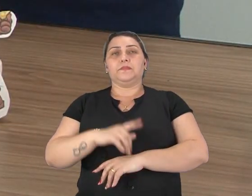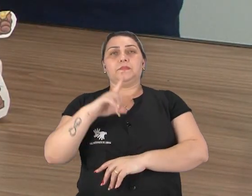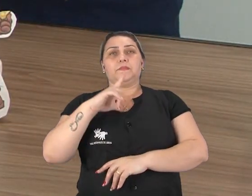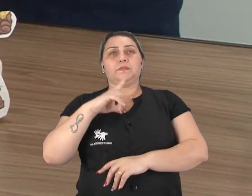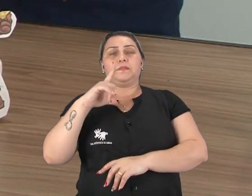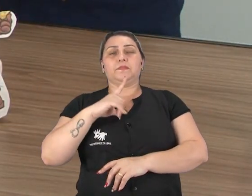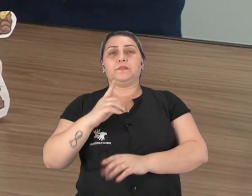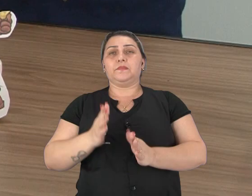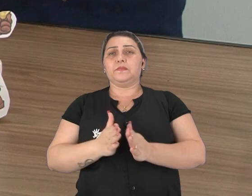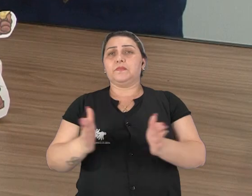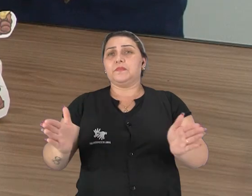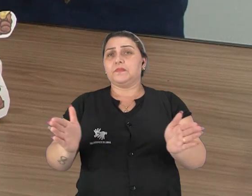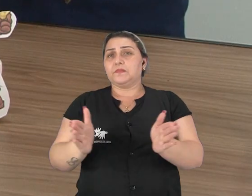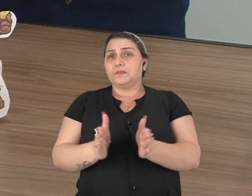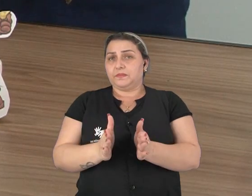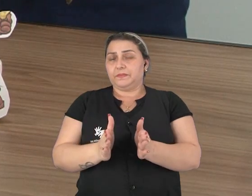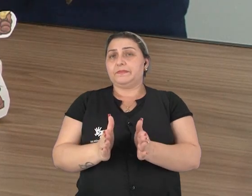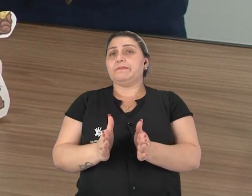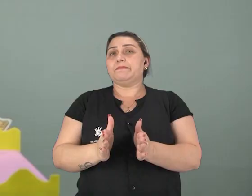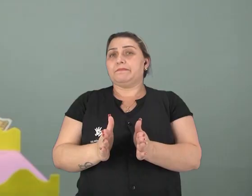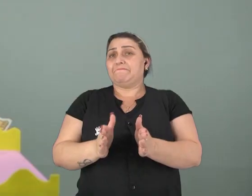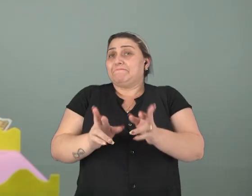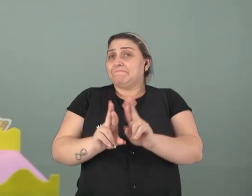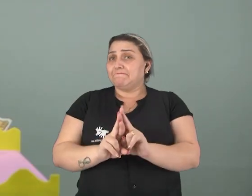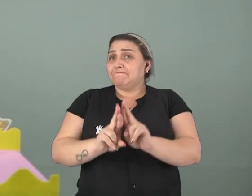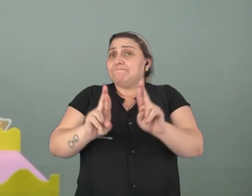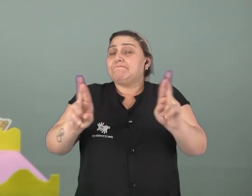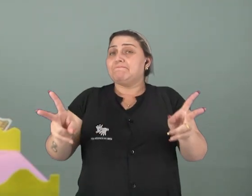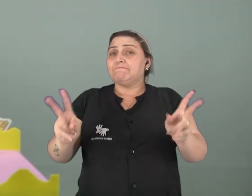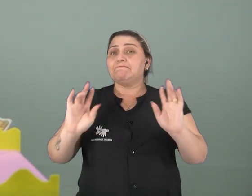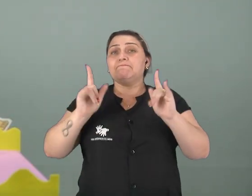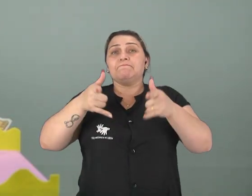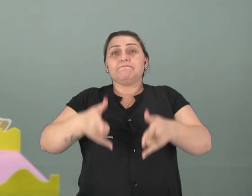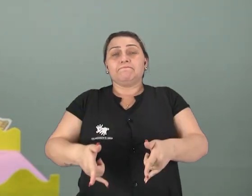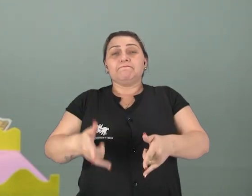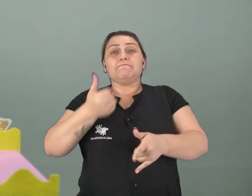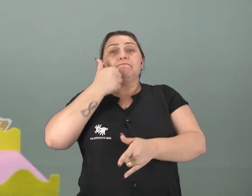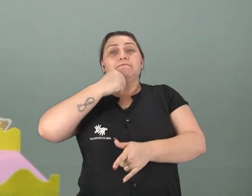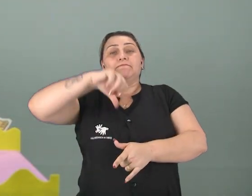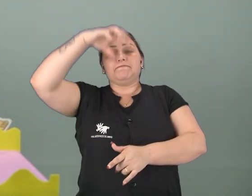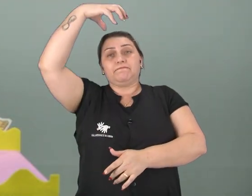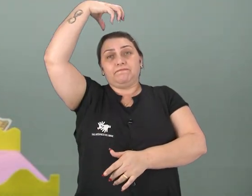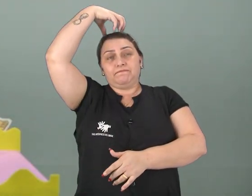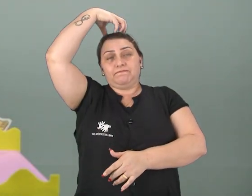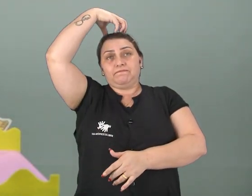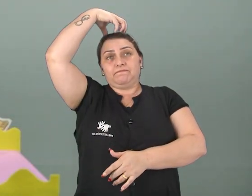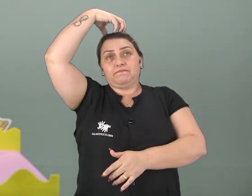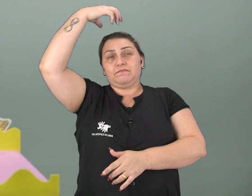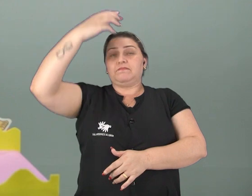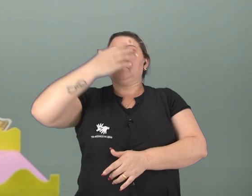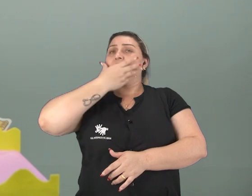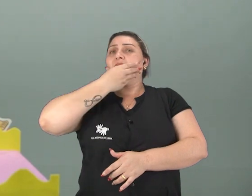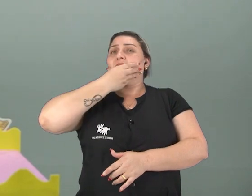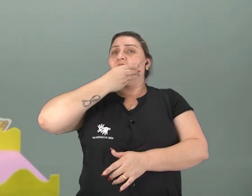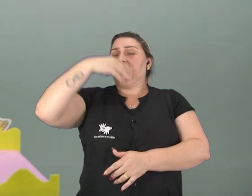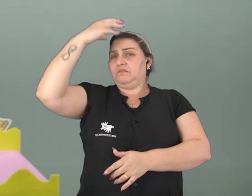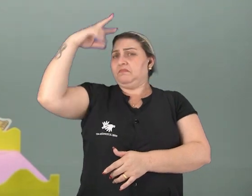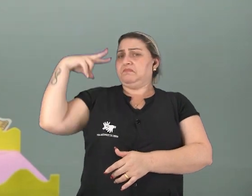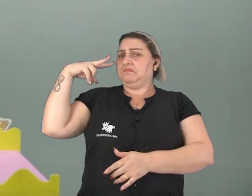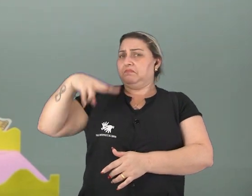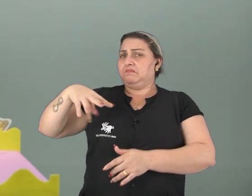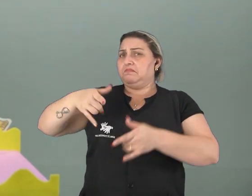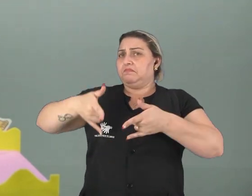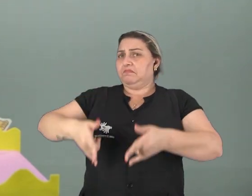tinha o comprimento totalmente diferente do tamanho da rainha. O rei olhou para a